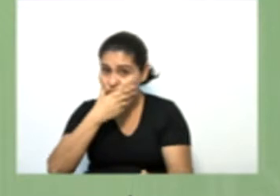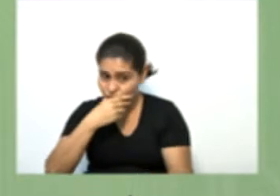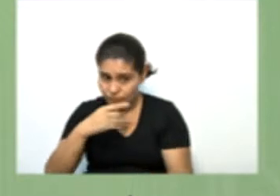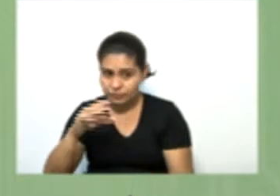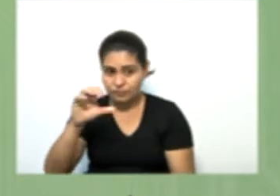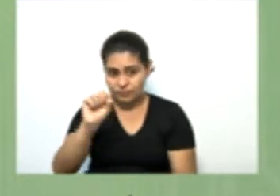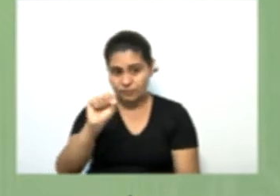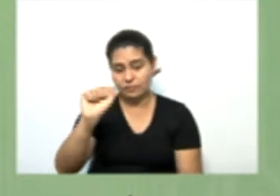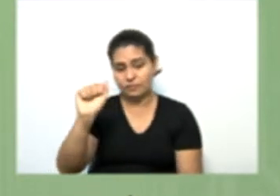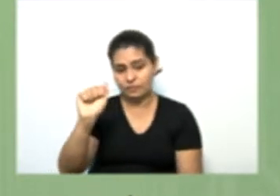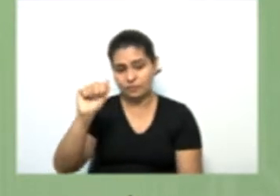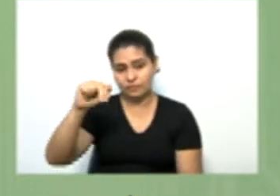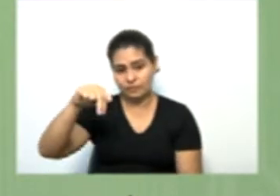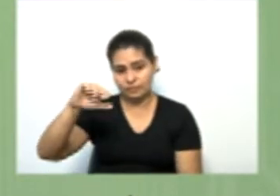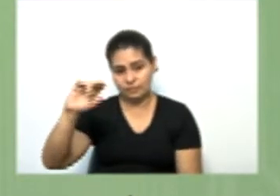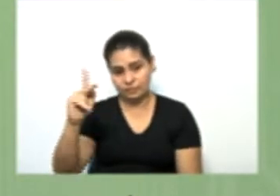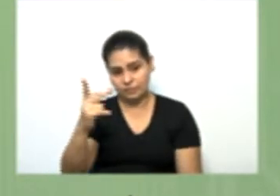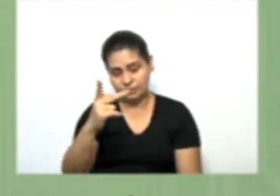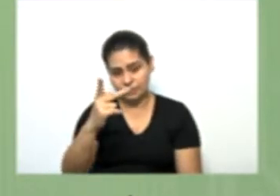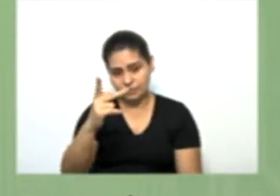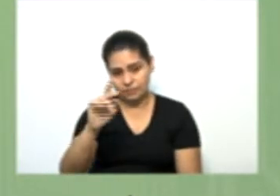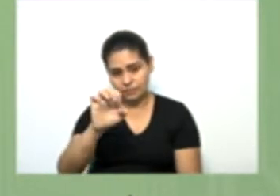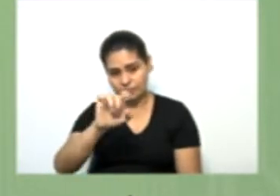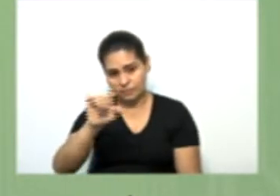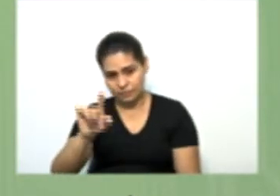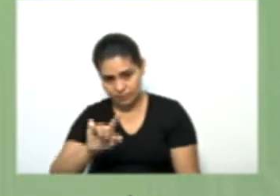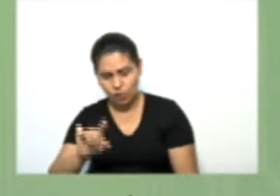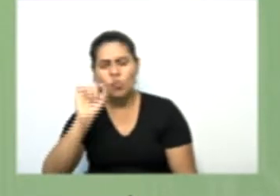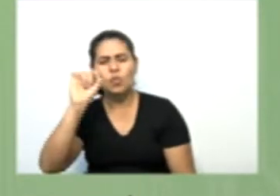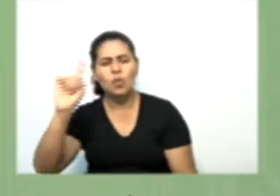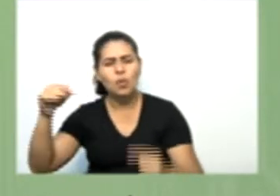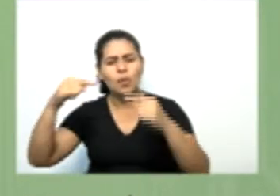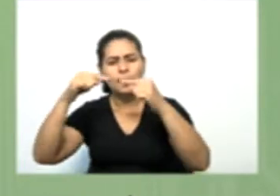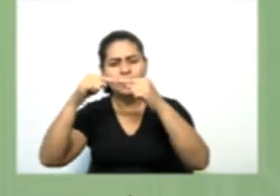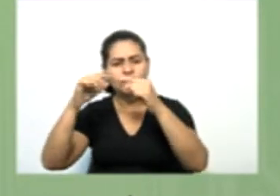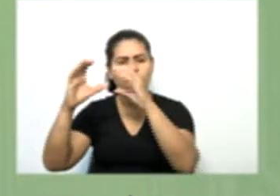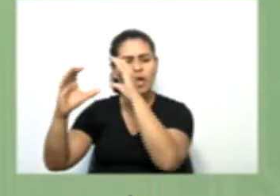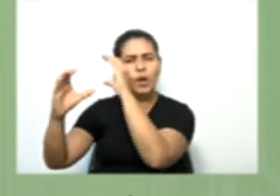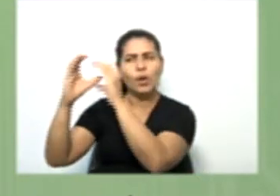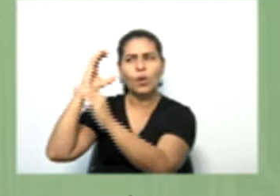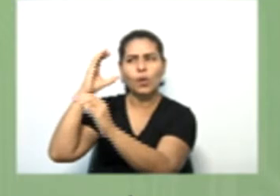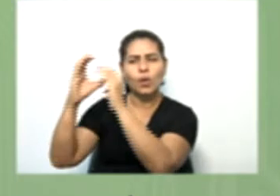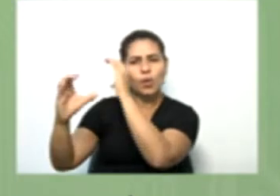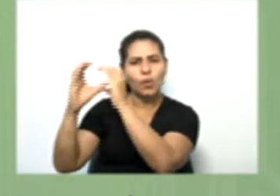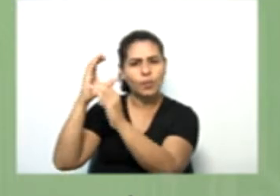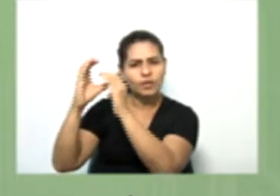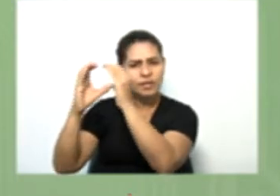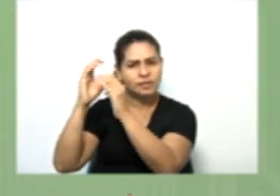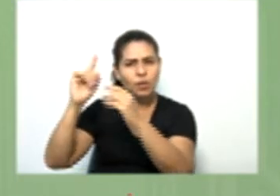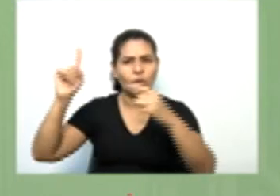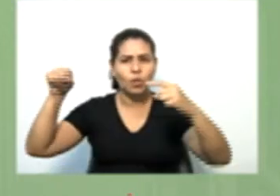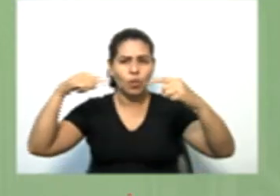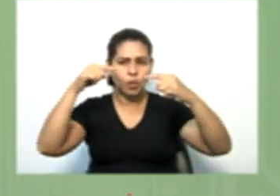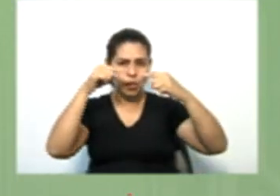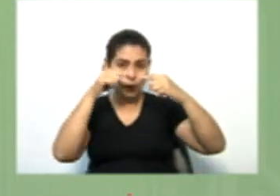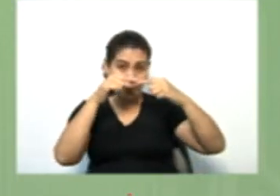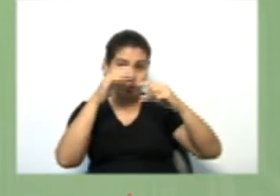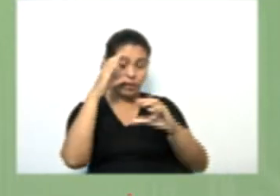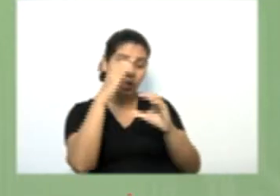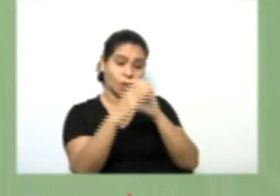o objetivo da comunicação? A comunicação tem o objetivo